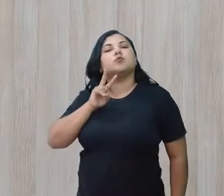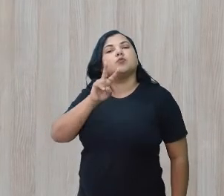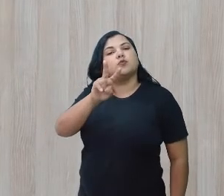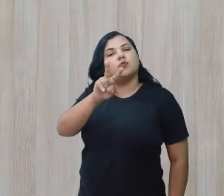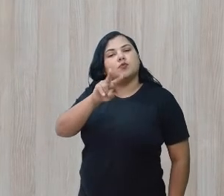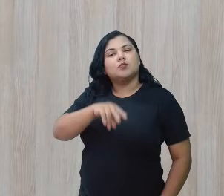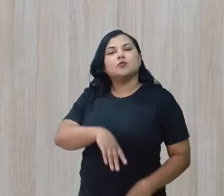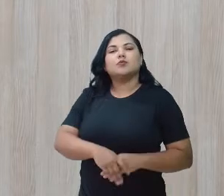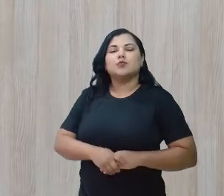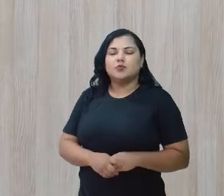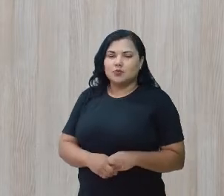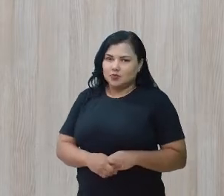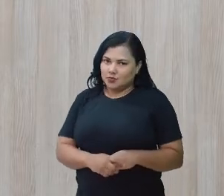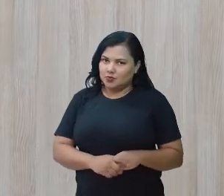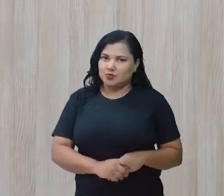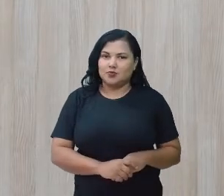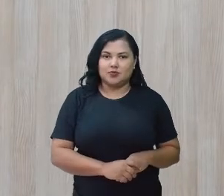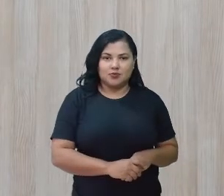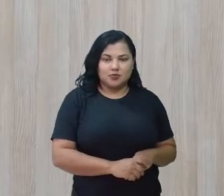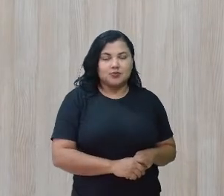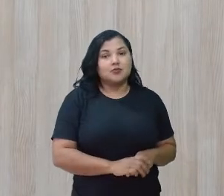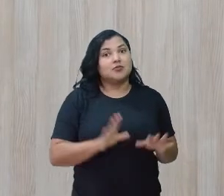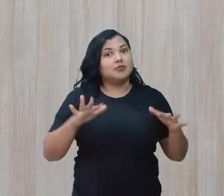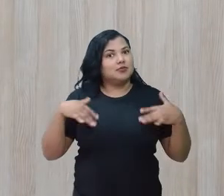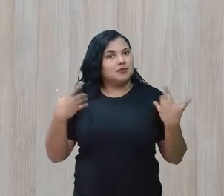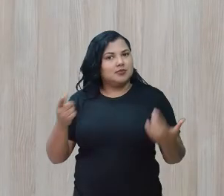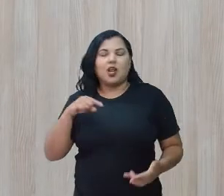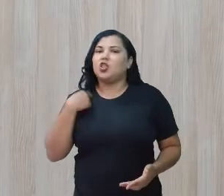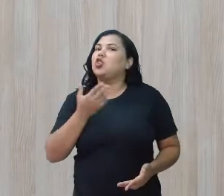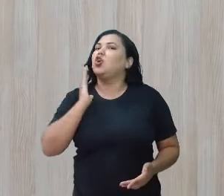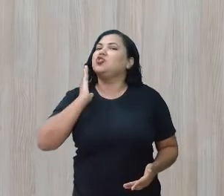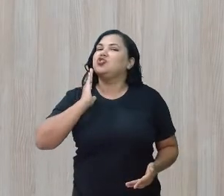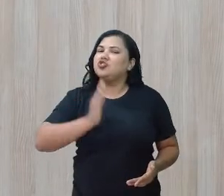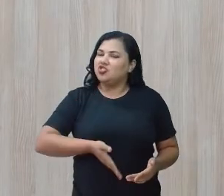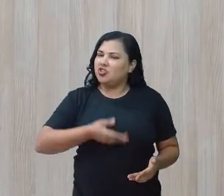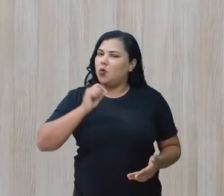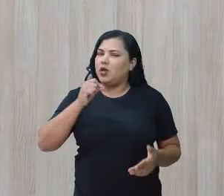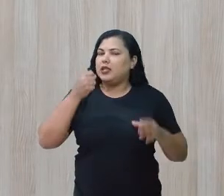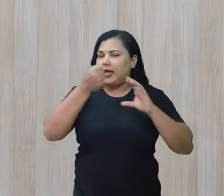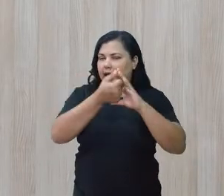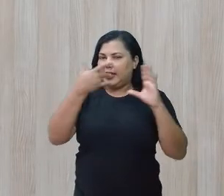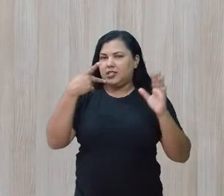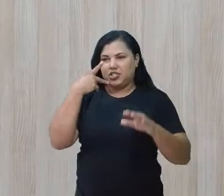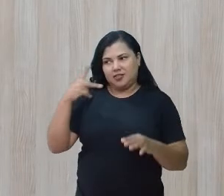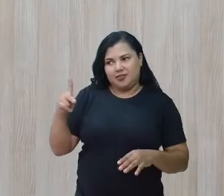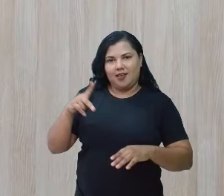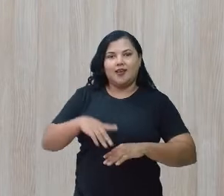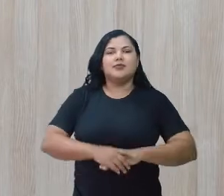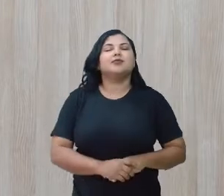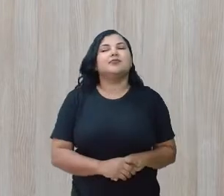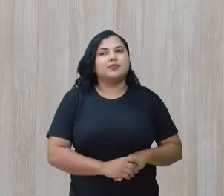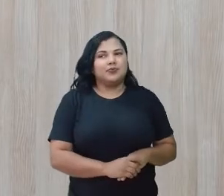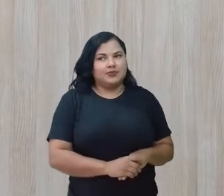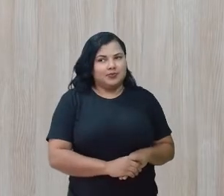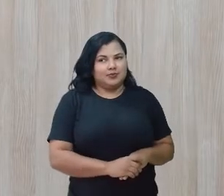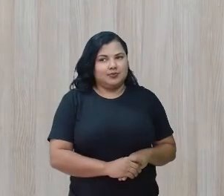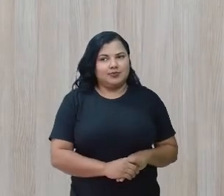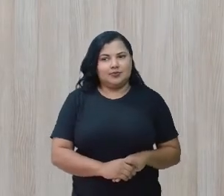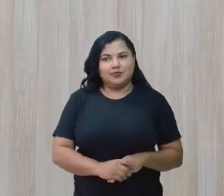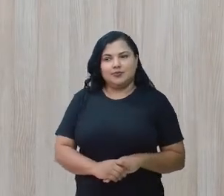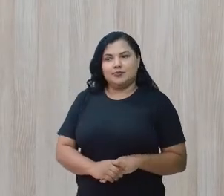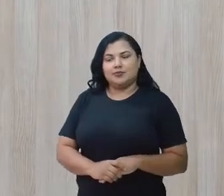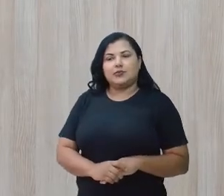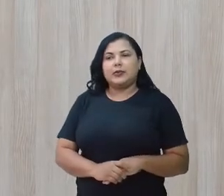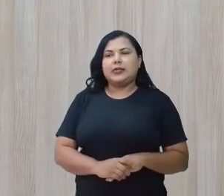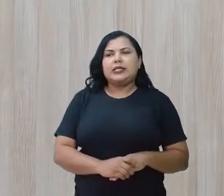encarar as pessoas nos olhos sem desviar o olhar. E disso a gente já retira aí traços da personalidade da personagem.